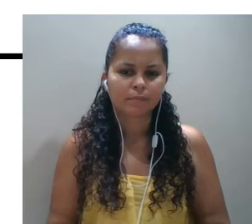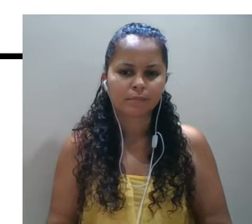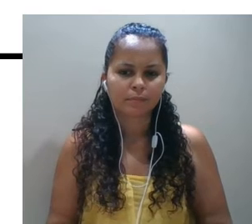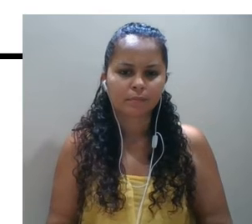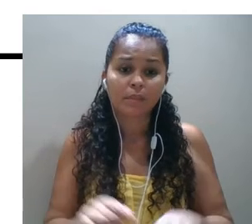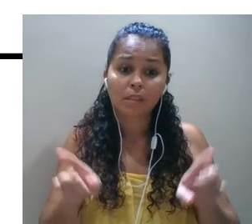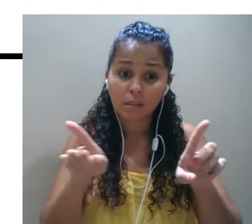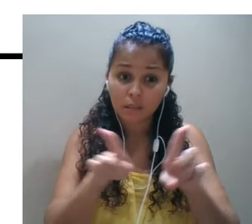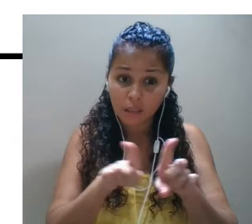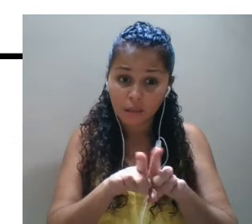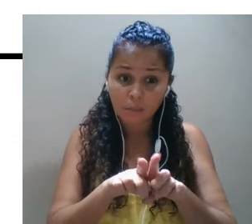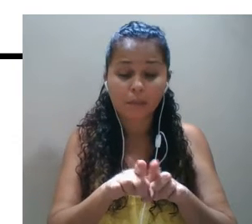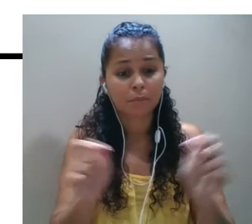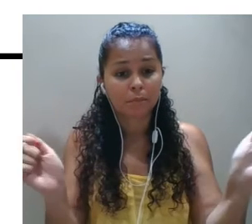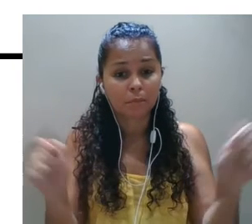Aqui também.